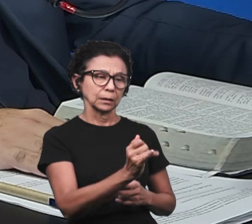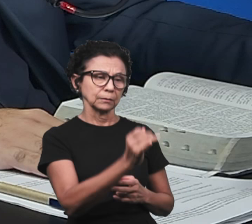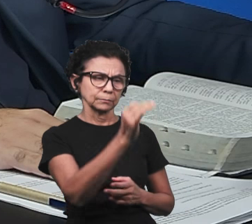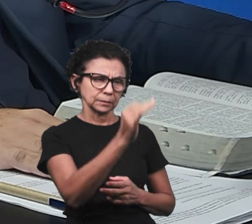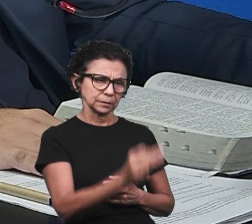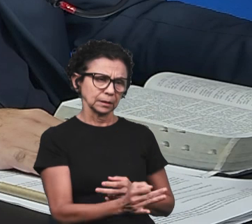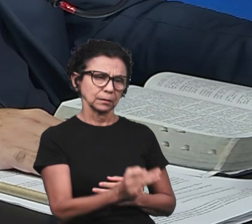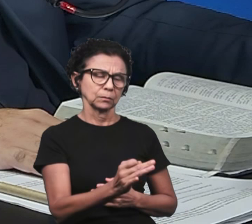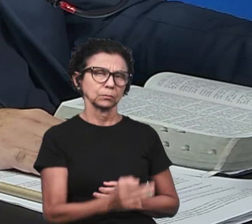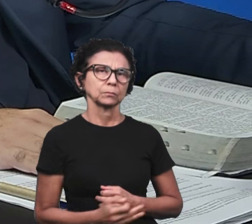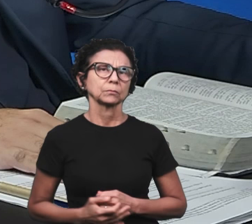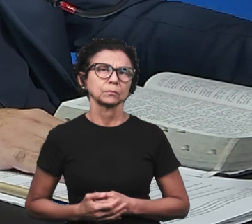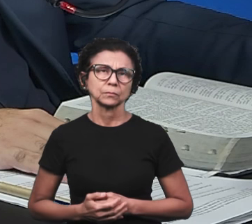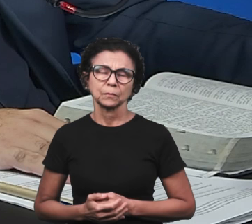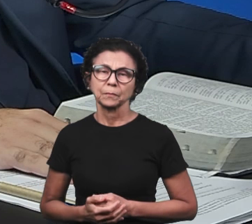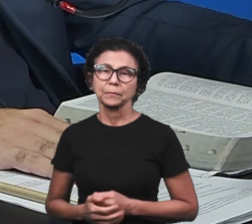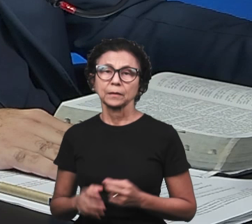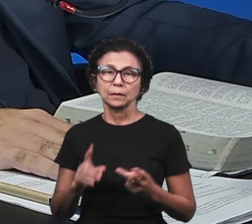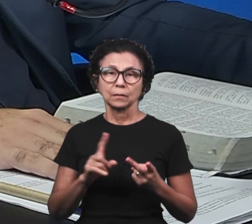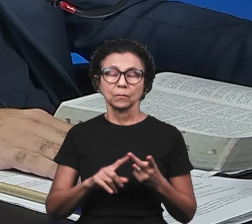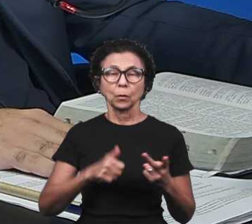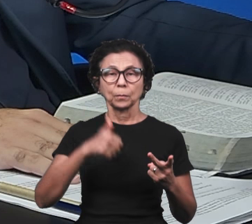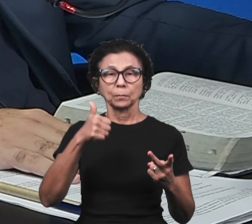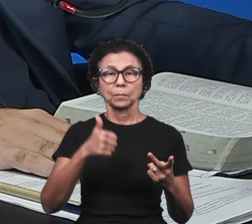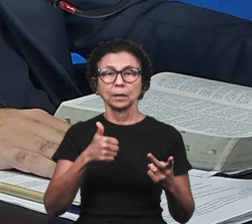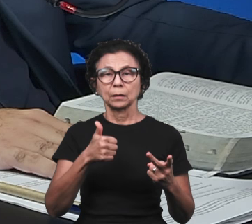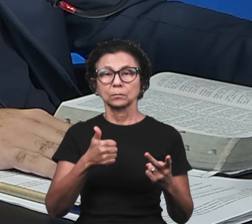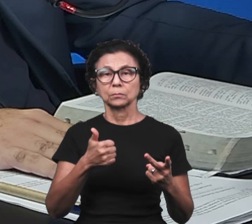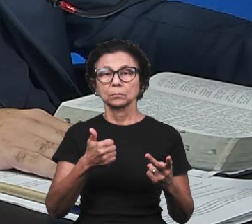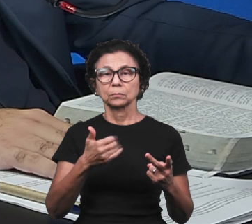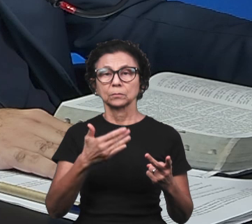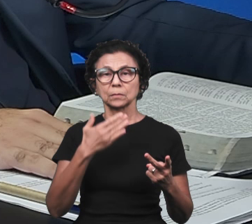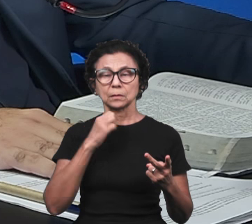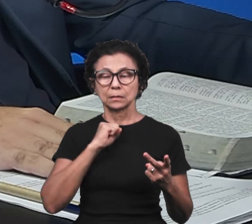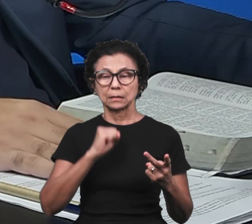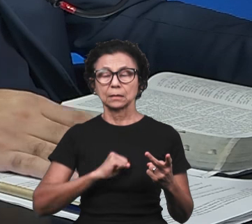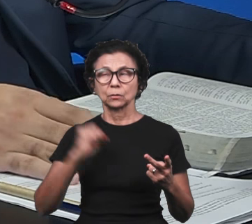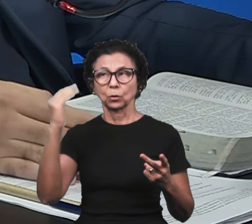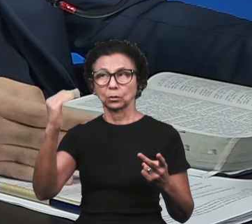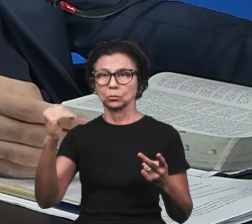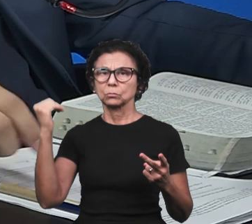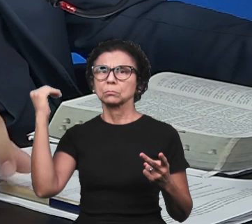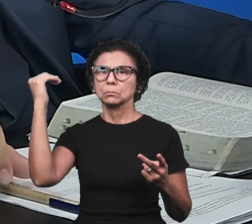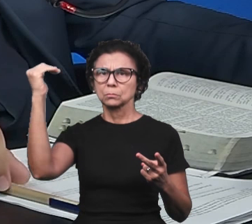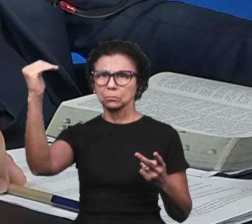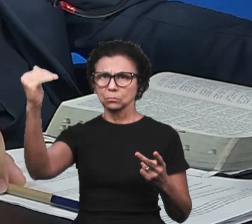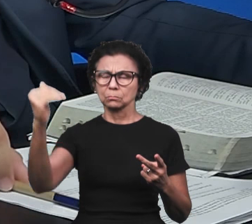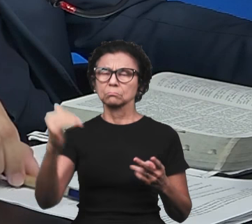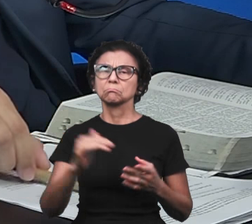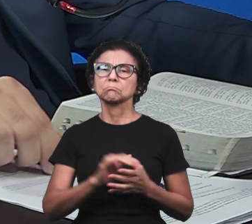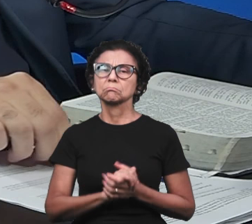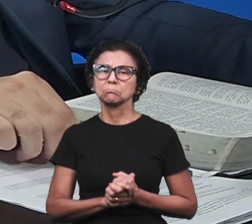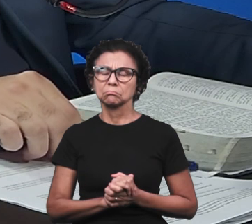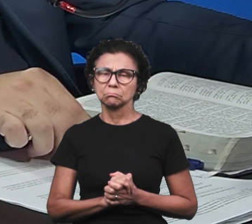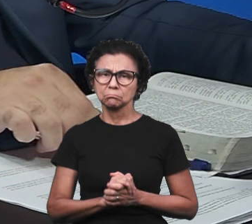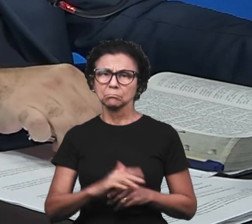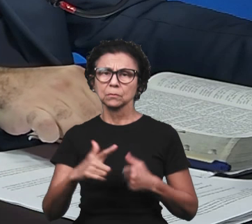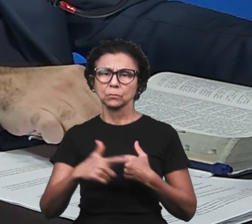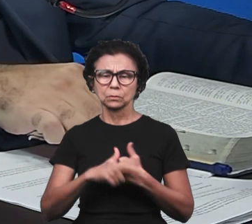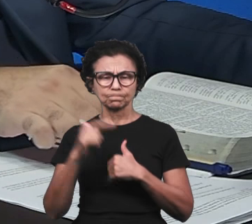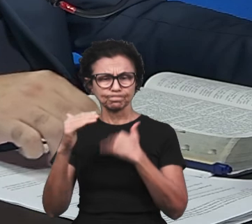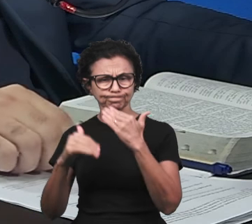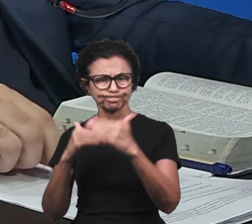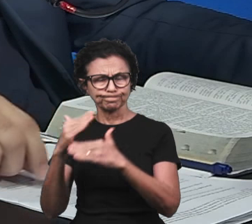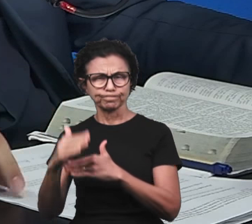foi o primeiro sumo sacerdote. E ele desempenhou muito bem esta função. Sempre como porta-voz,